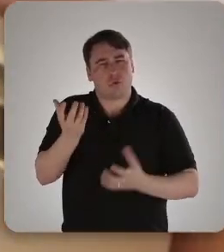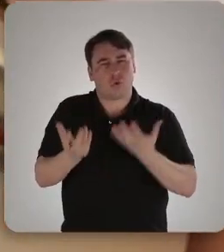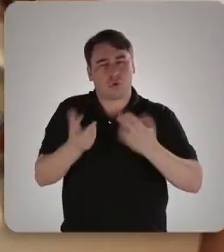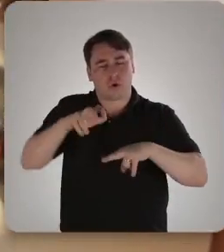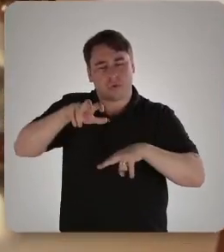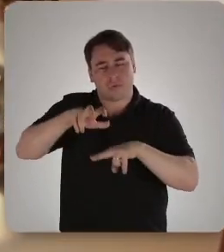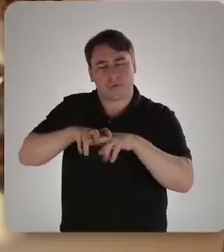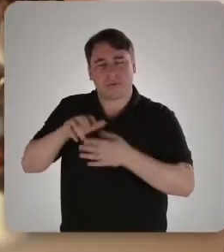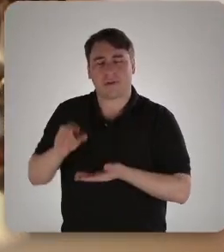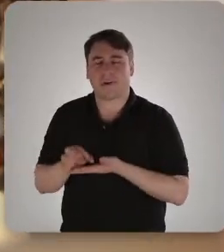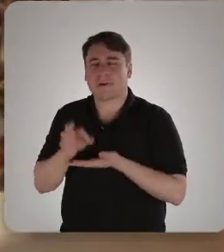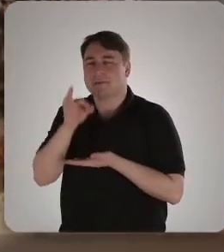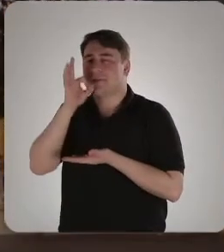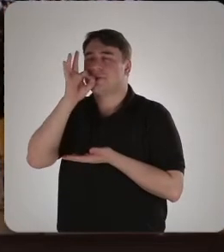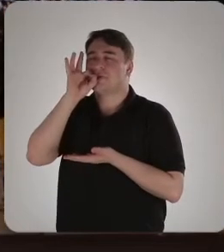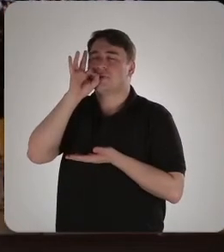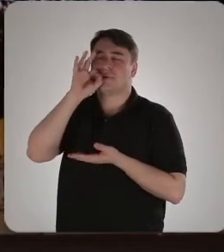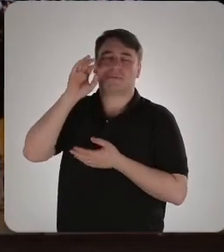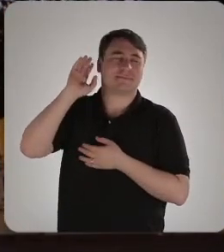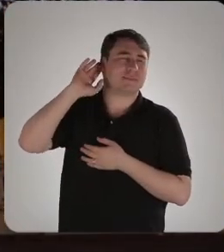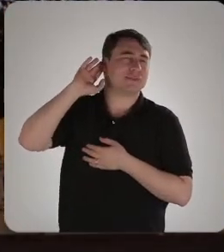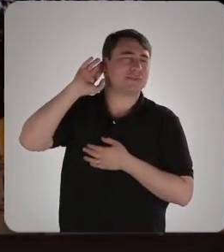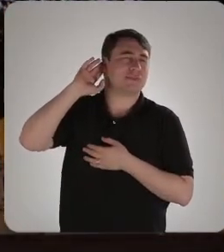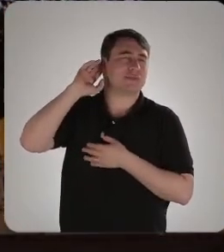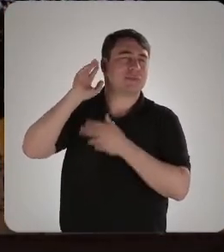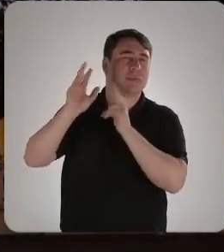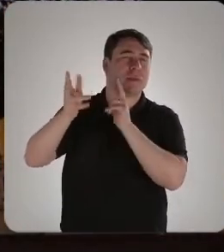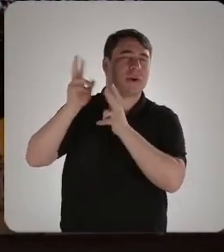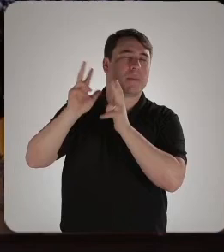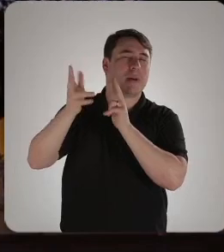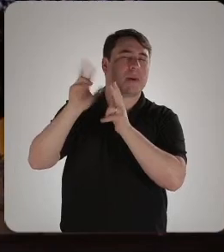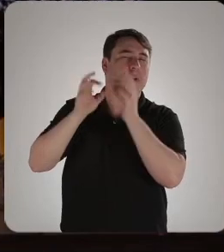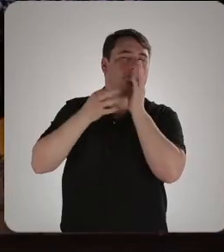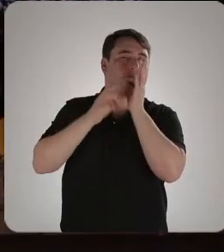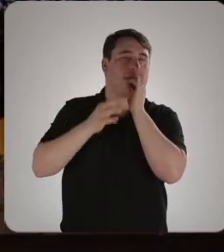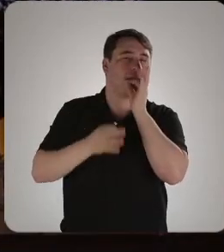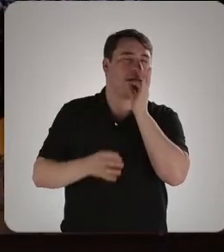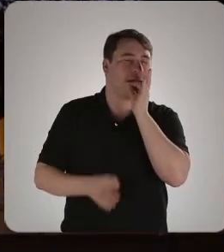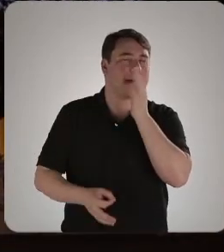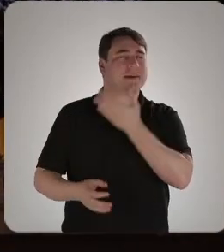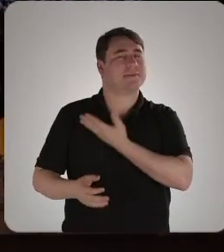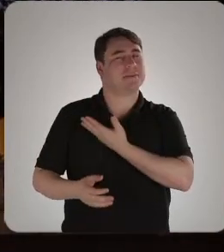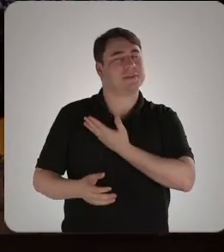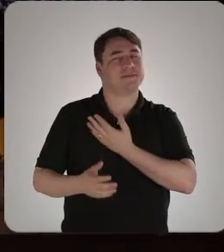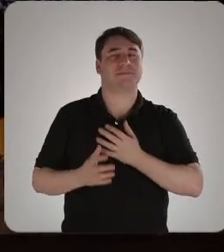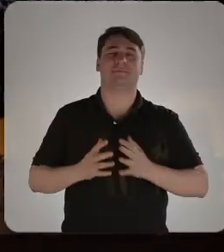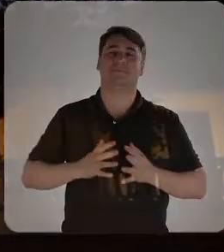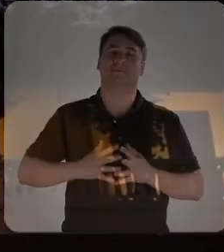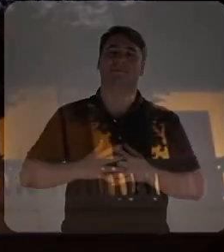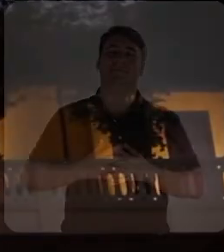cafezinho e escutar uma boa prosa. Música